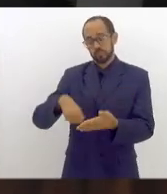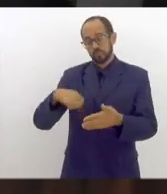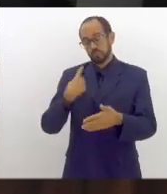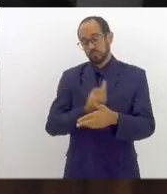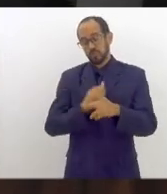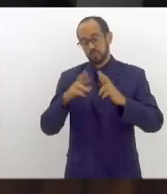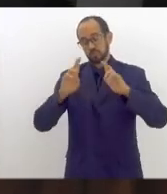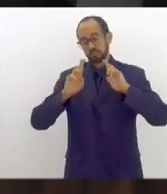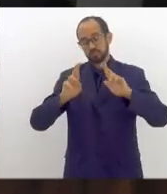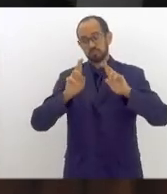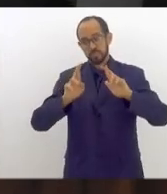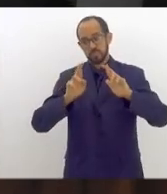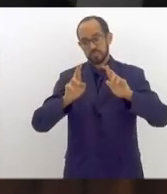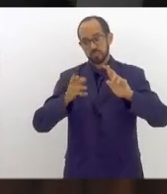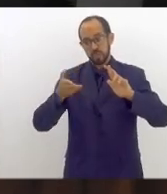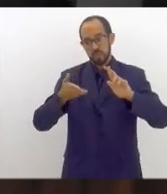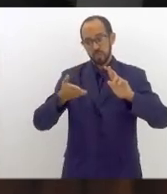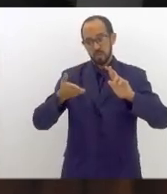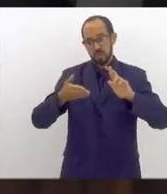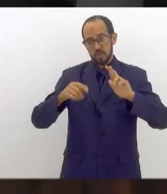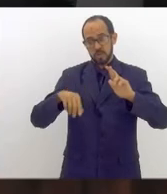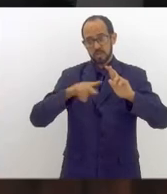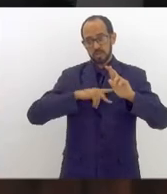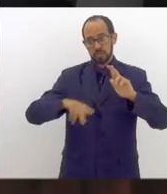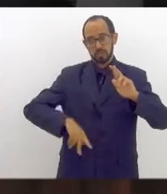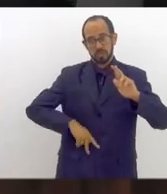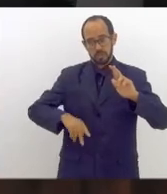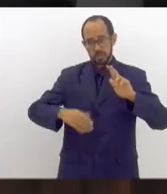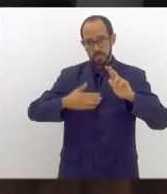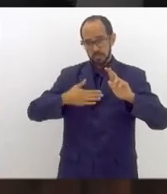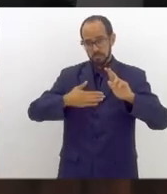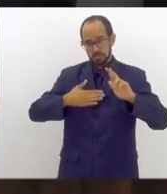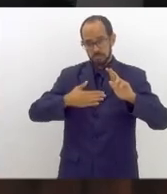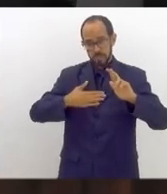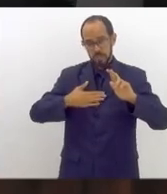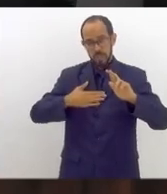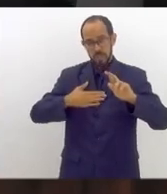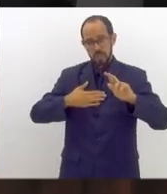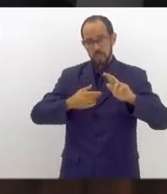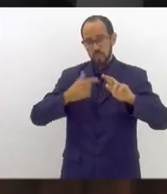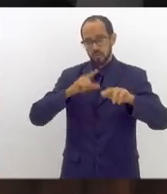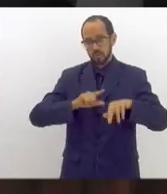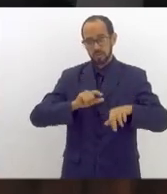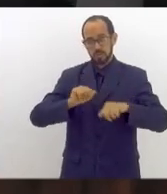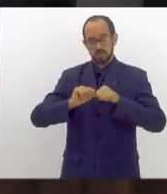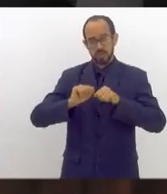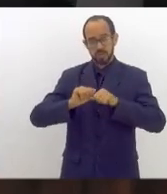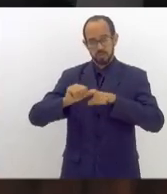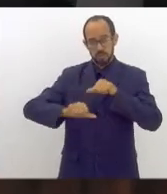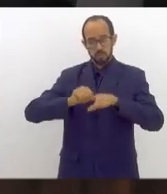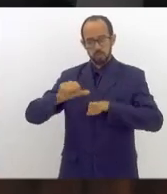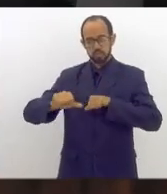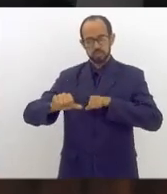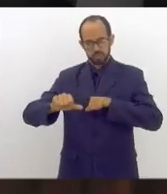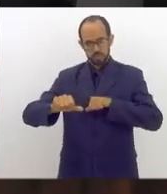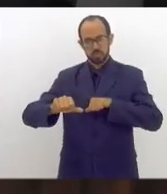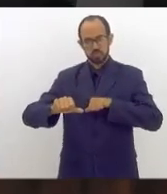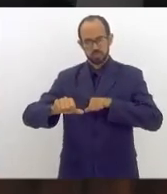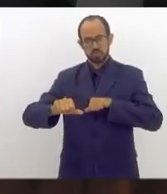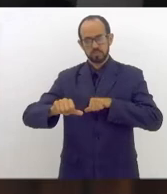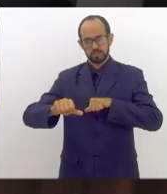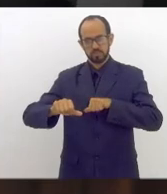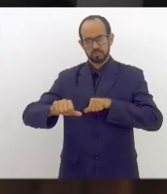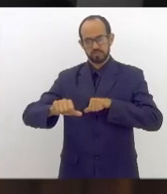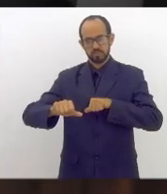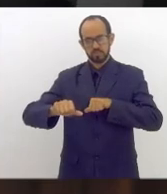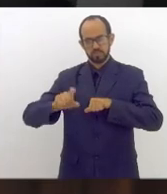nesse período que eu passei aqui na presidência ter feito uma transição a transição com